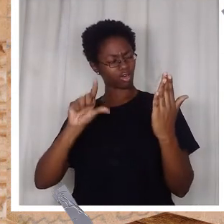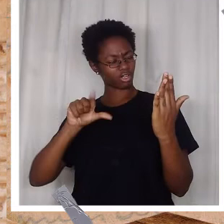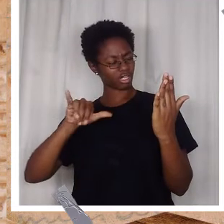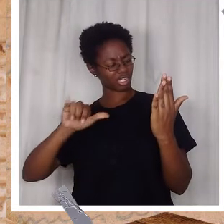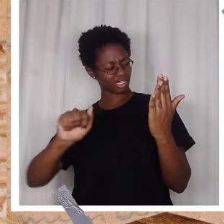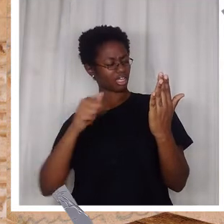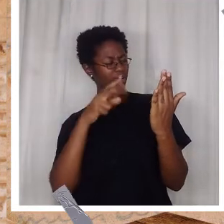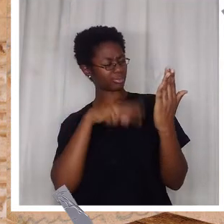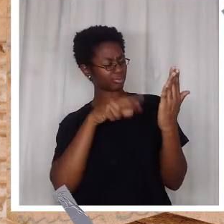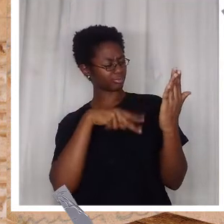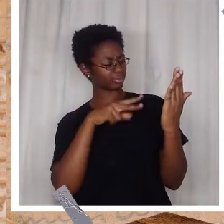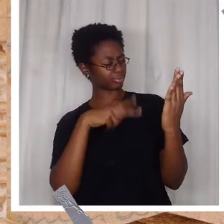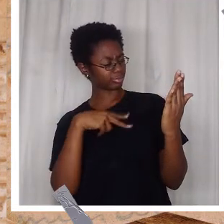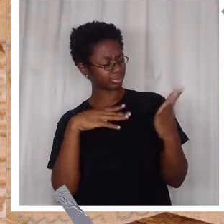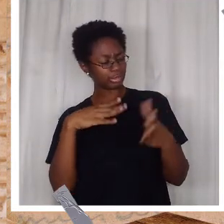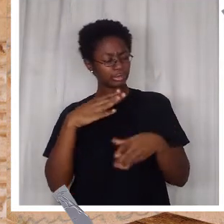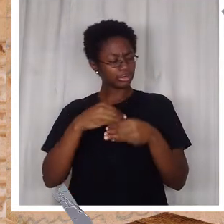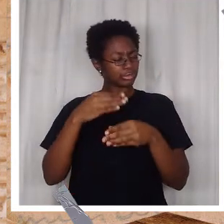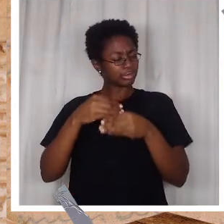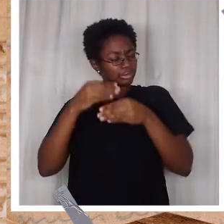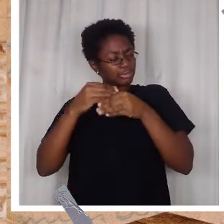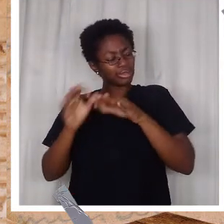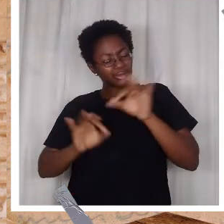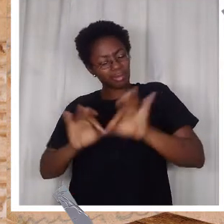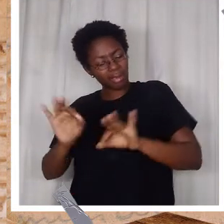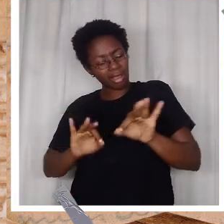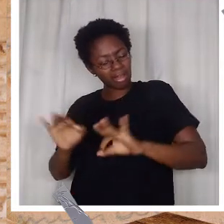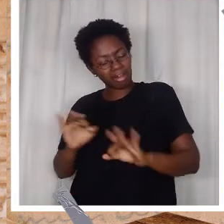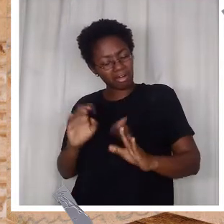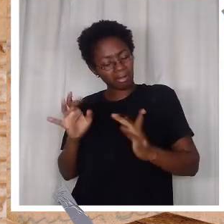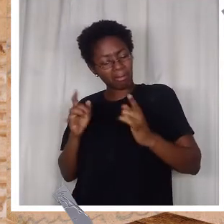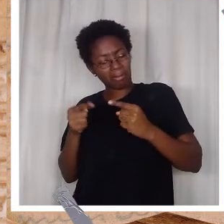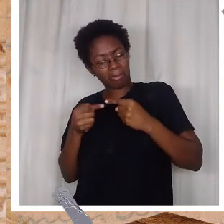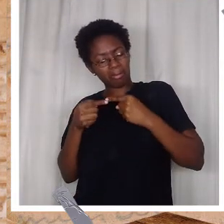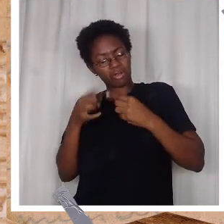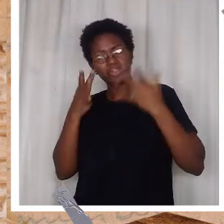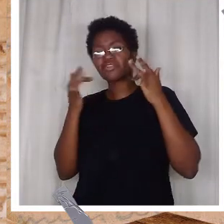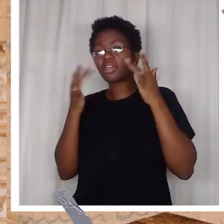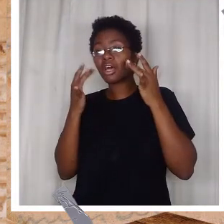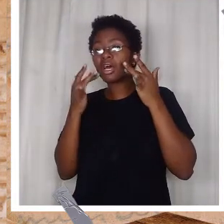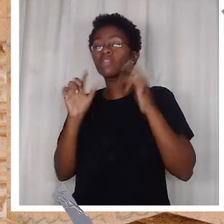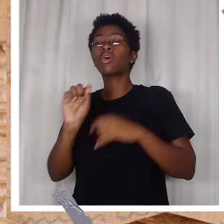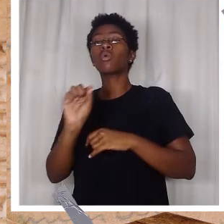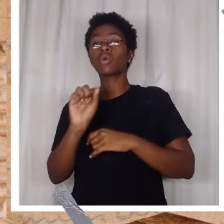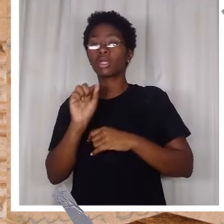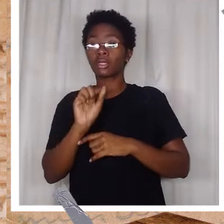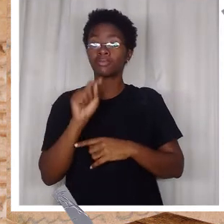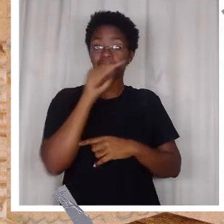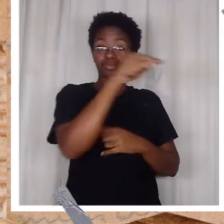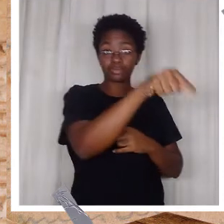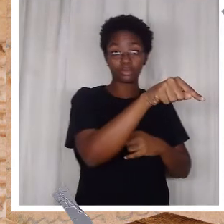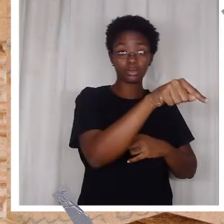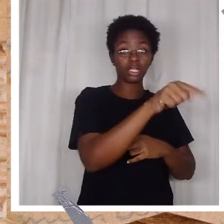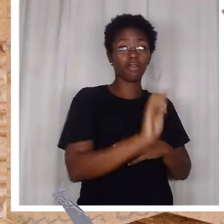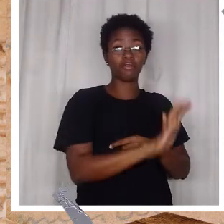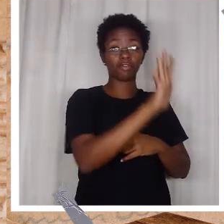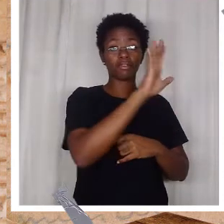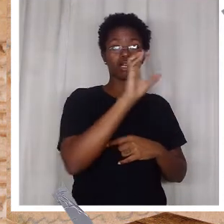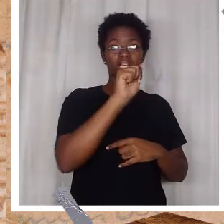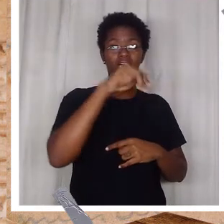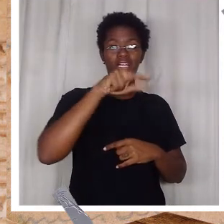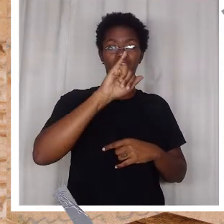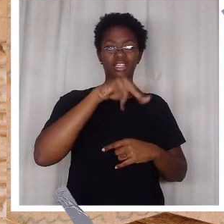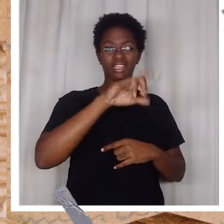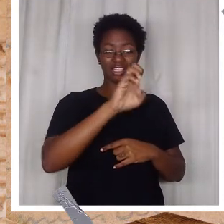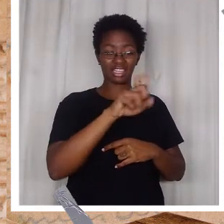a gente construiu esse universo dramatúrgico, é que ela, no Canindé, vivia como um